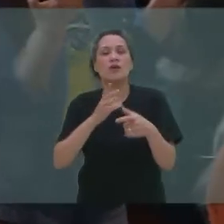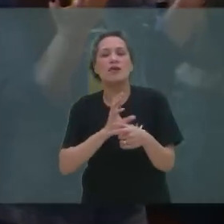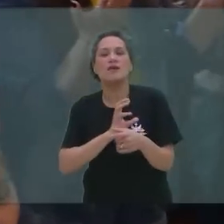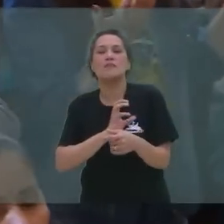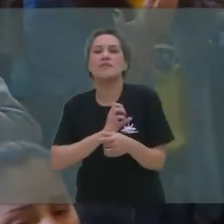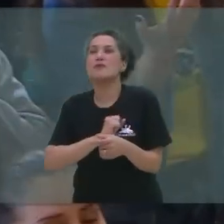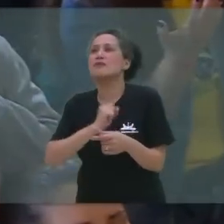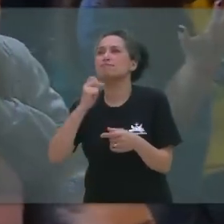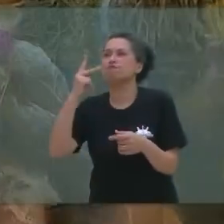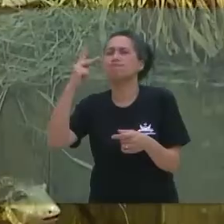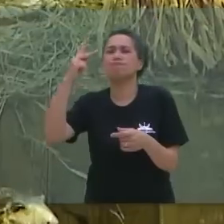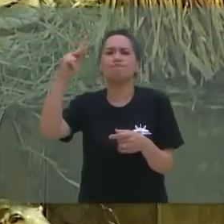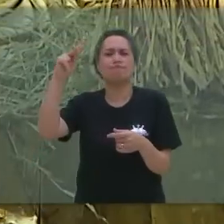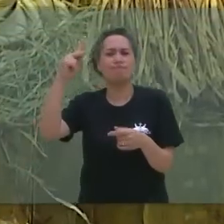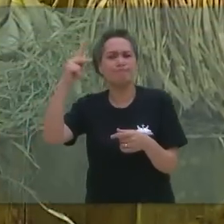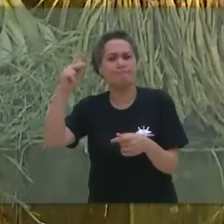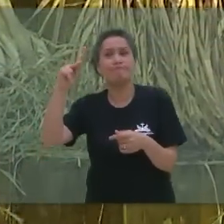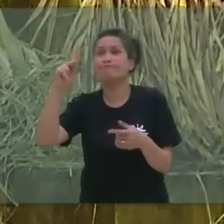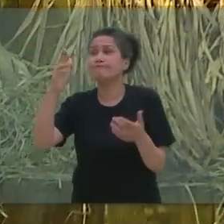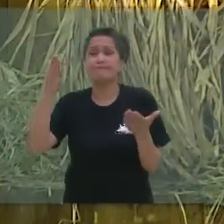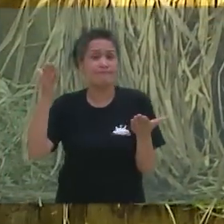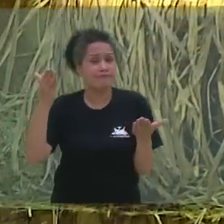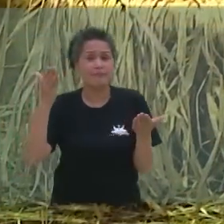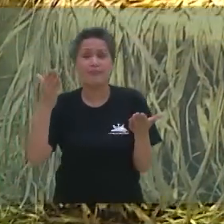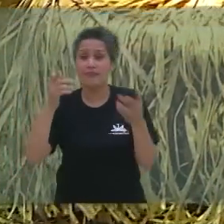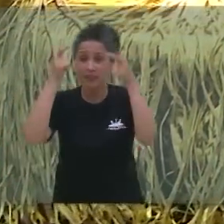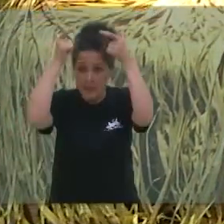teu amor, diante do rei.